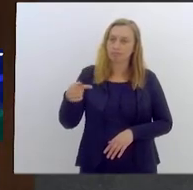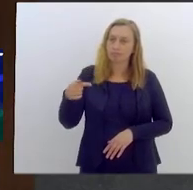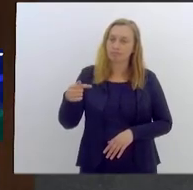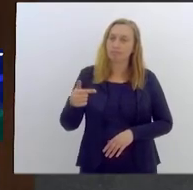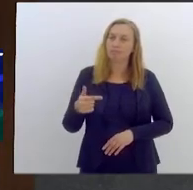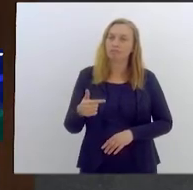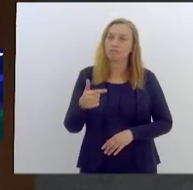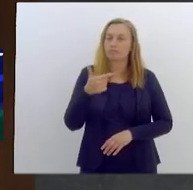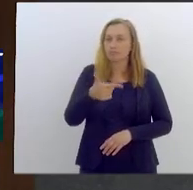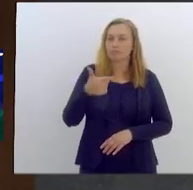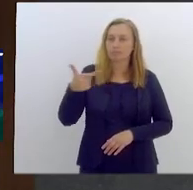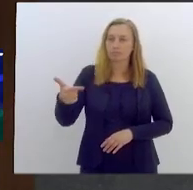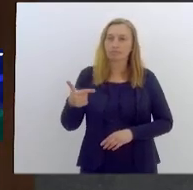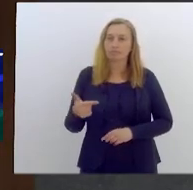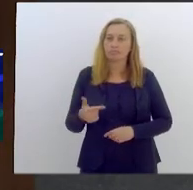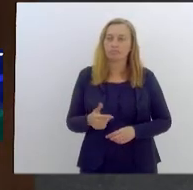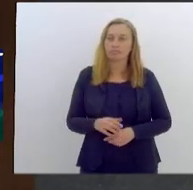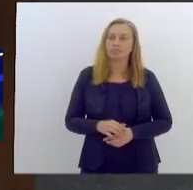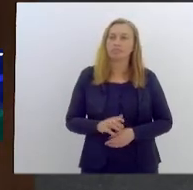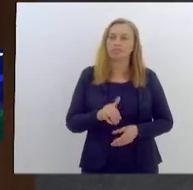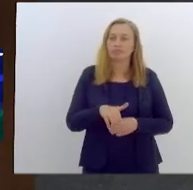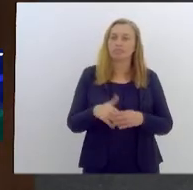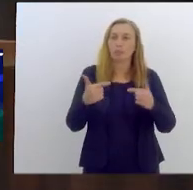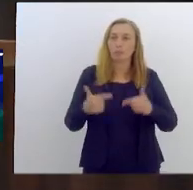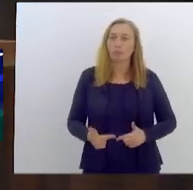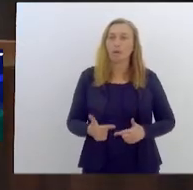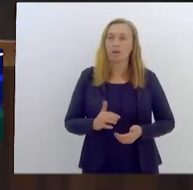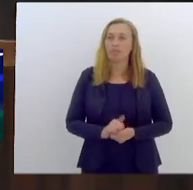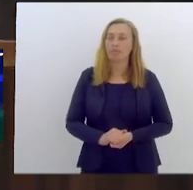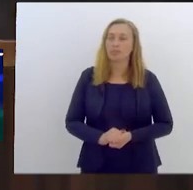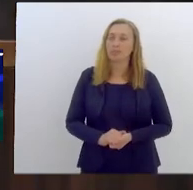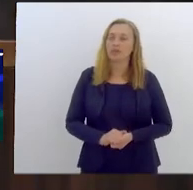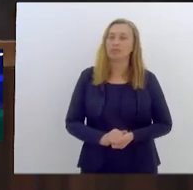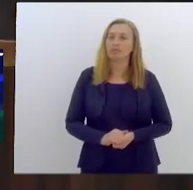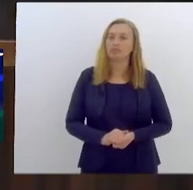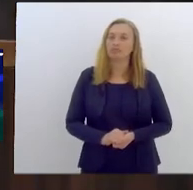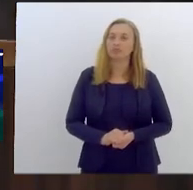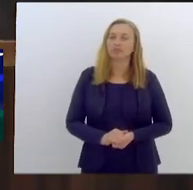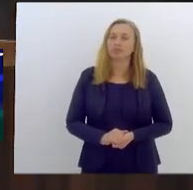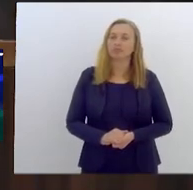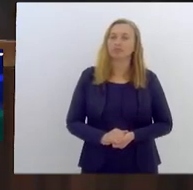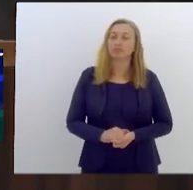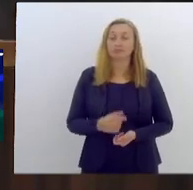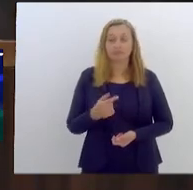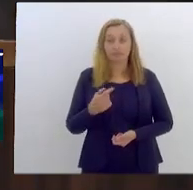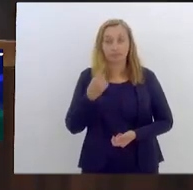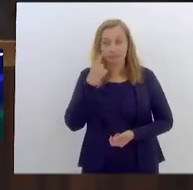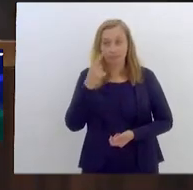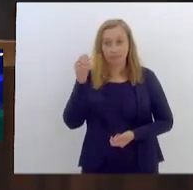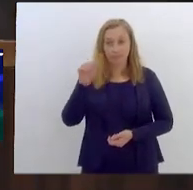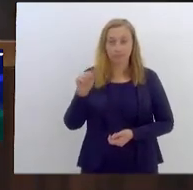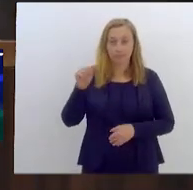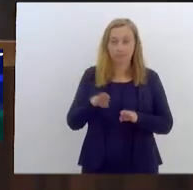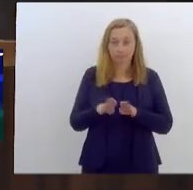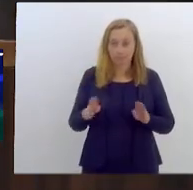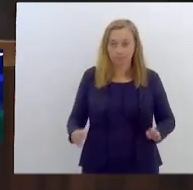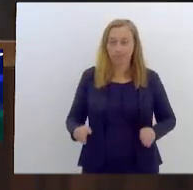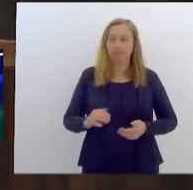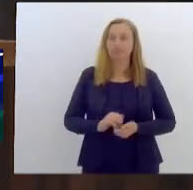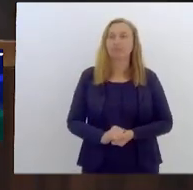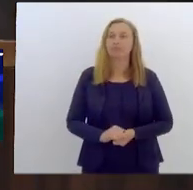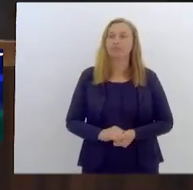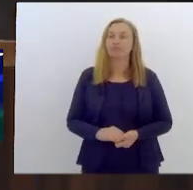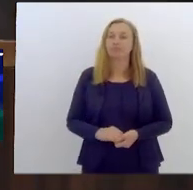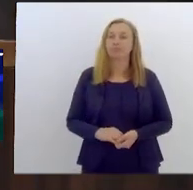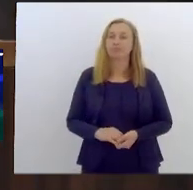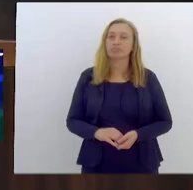1467 de 2022. PSB vota abstenção. Abstenção, atenção aí à assessoria da mesa.